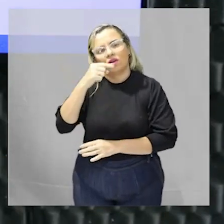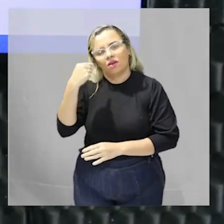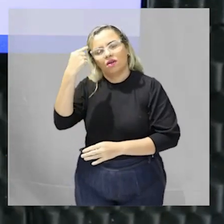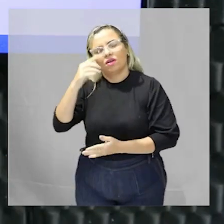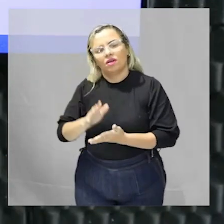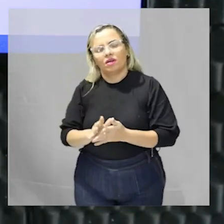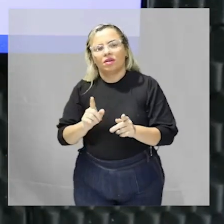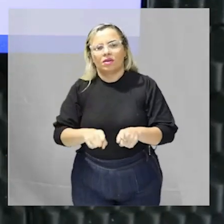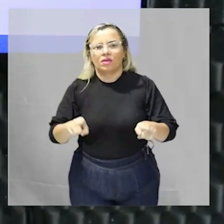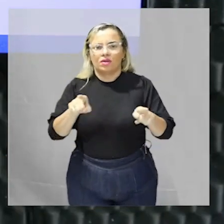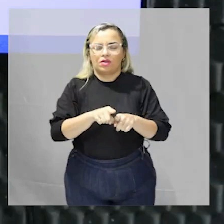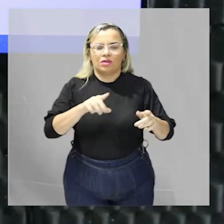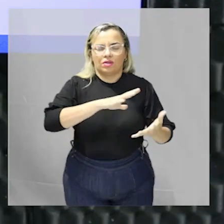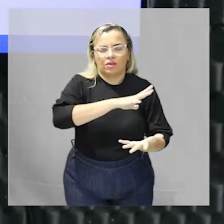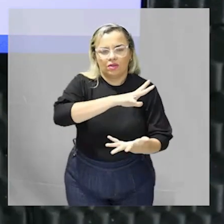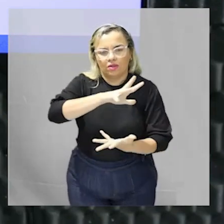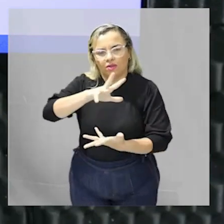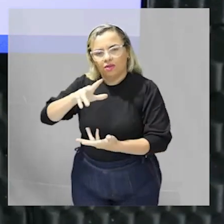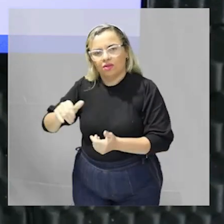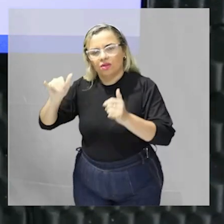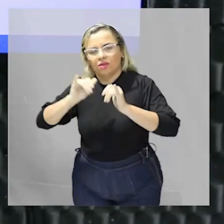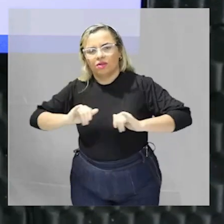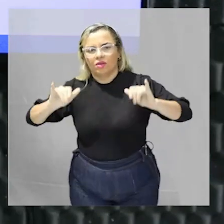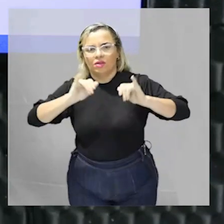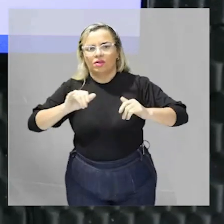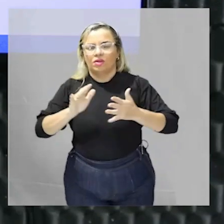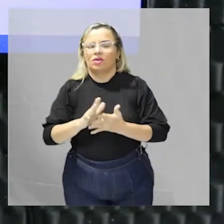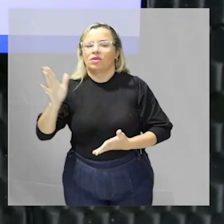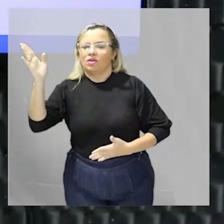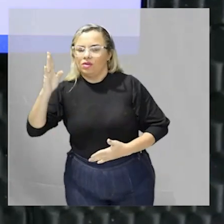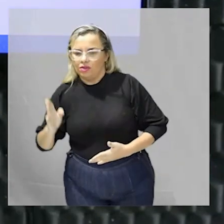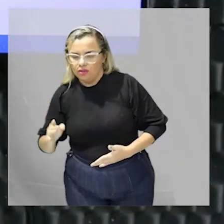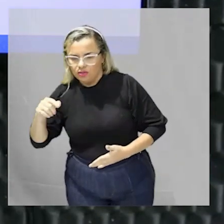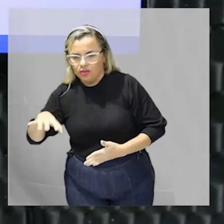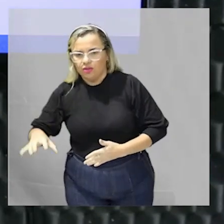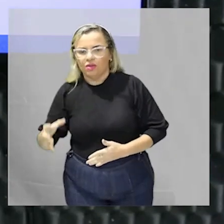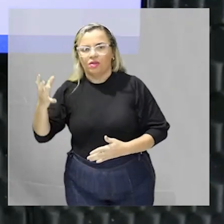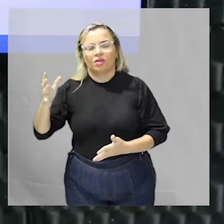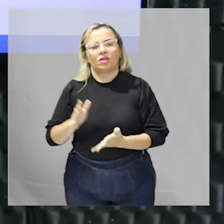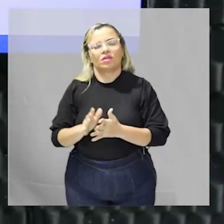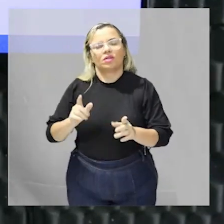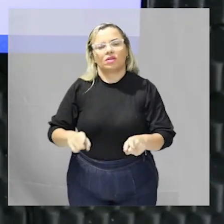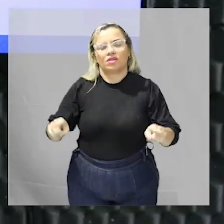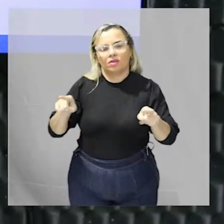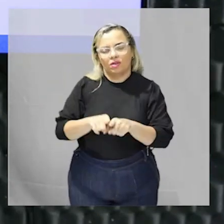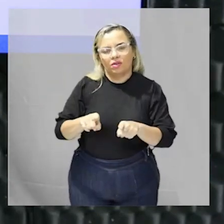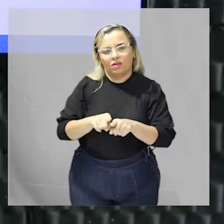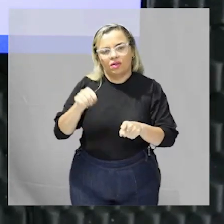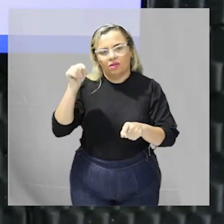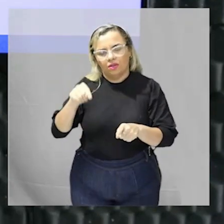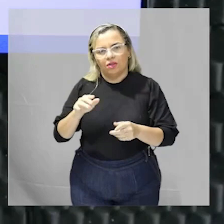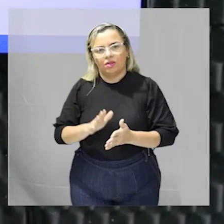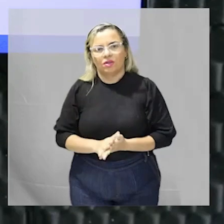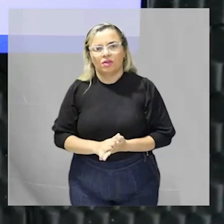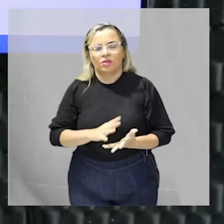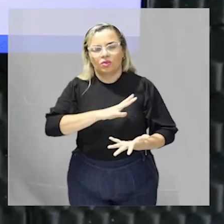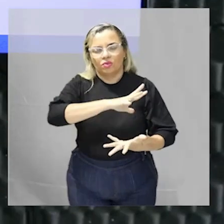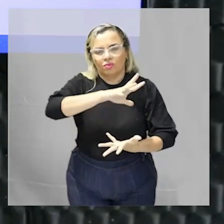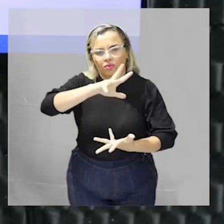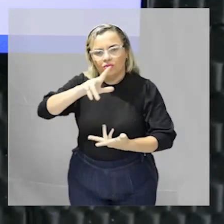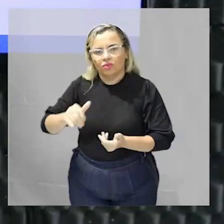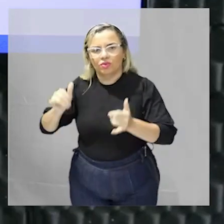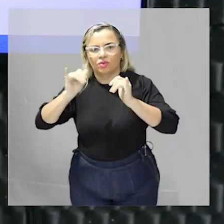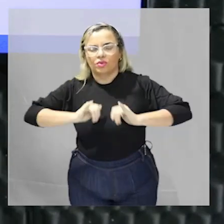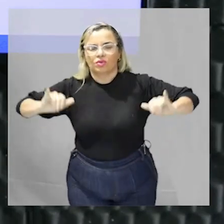Principalmente notícias de mundo. E vocês sabem que o Brasil também de vez em quando acontece alguma coisa que está nas páginas internacionais,